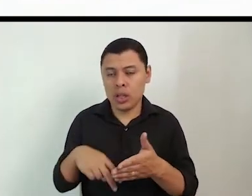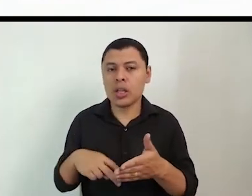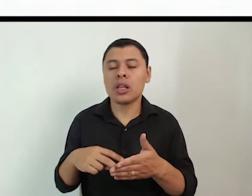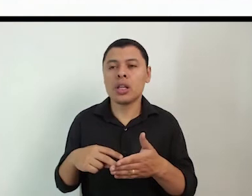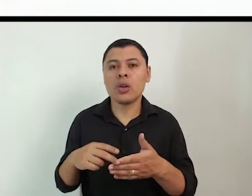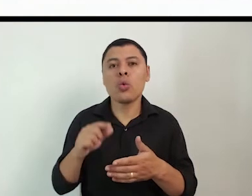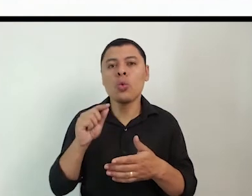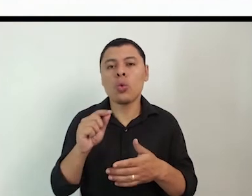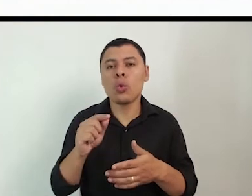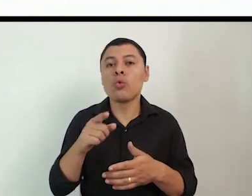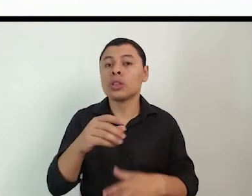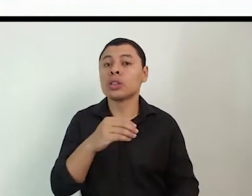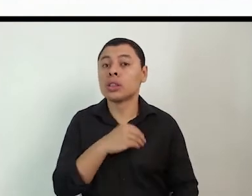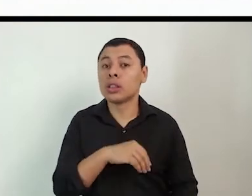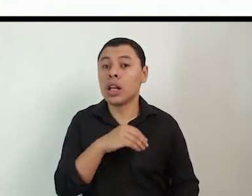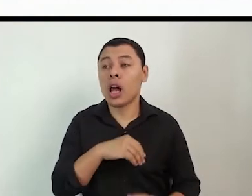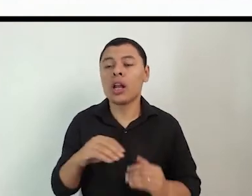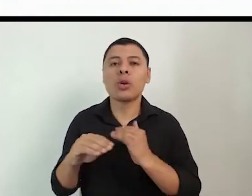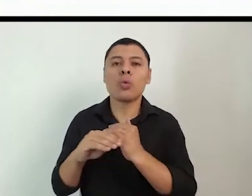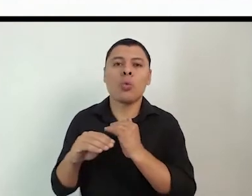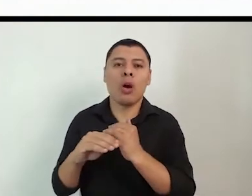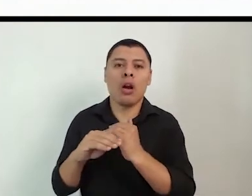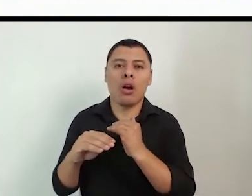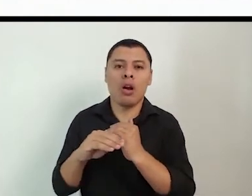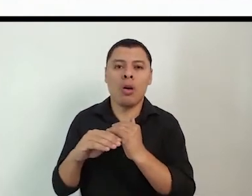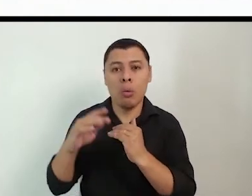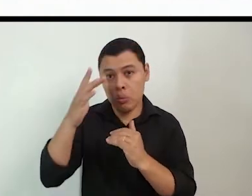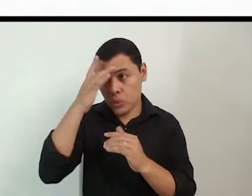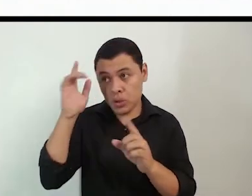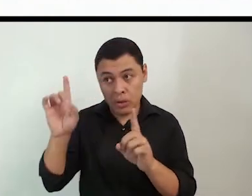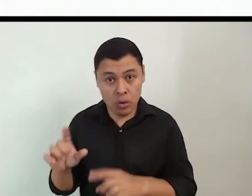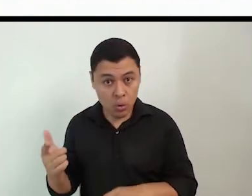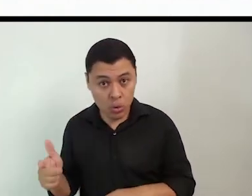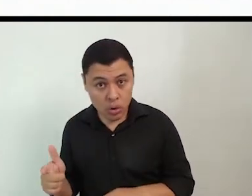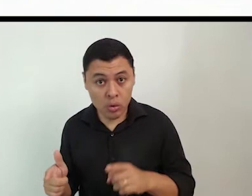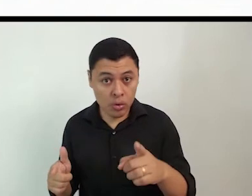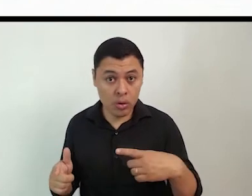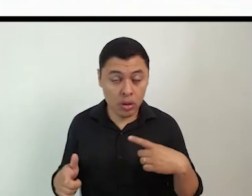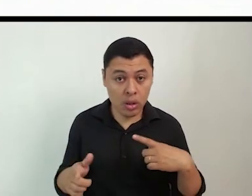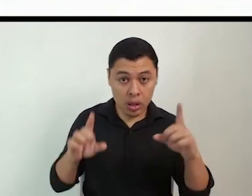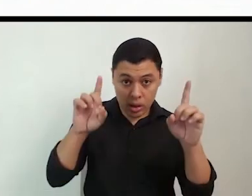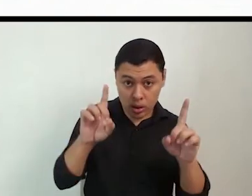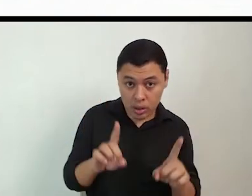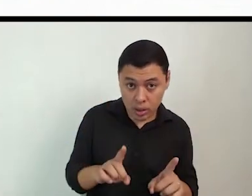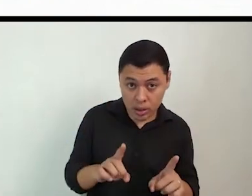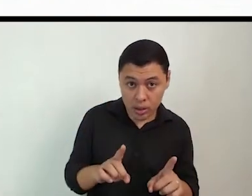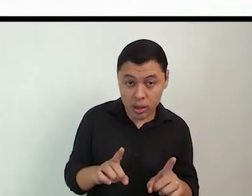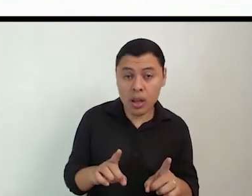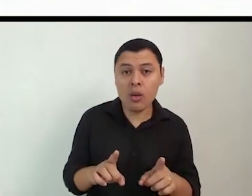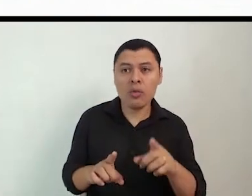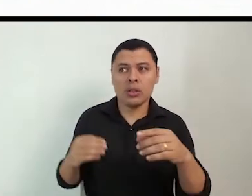a garantia de um salário igual. Por exemplo, se você está no mesmo cargo de uma pessoa que não